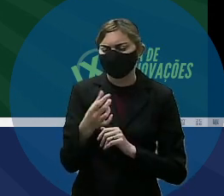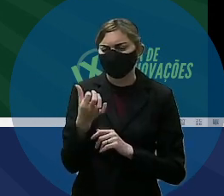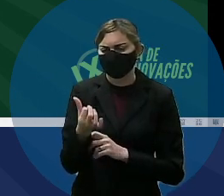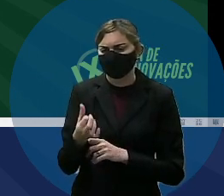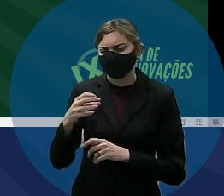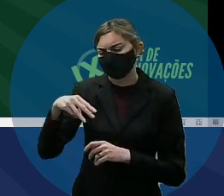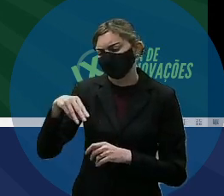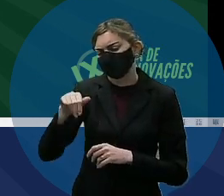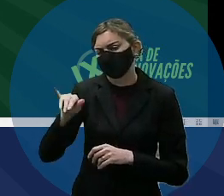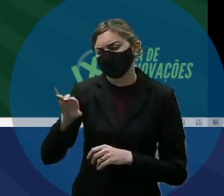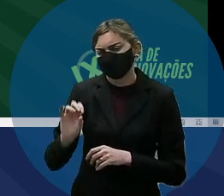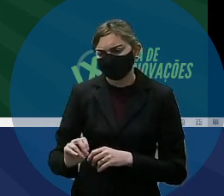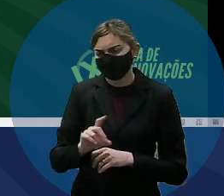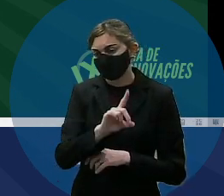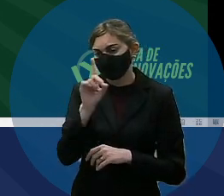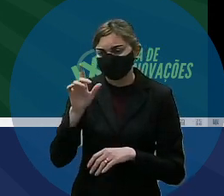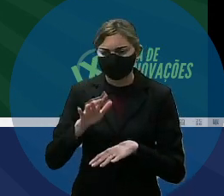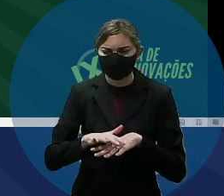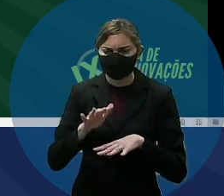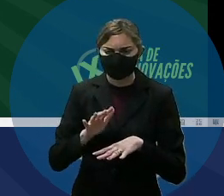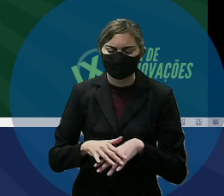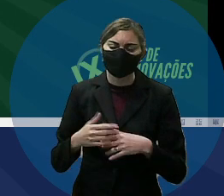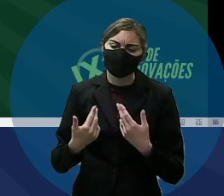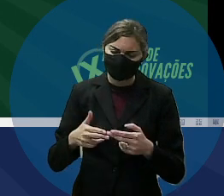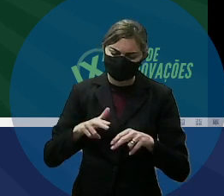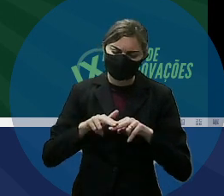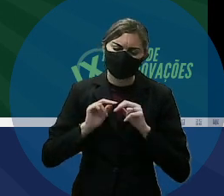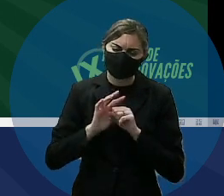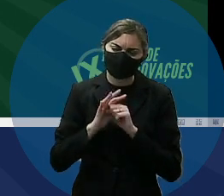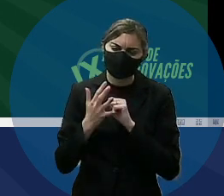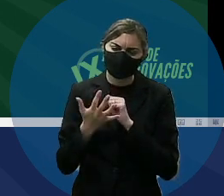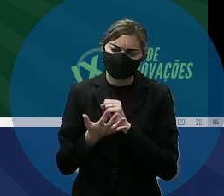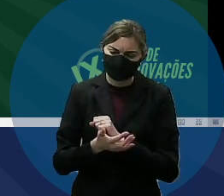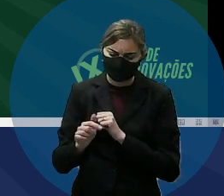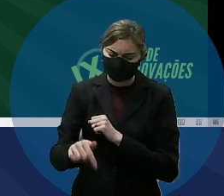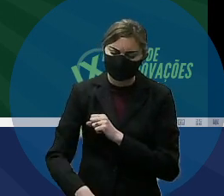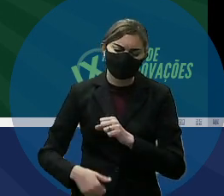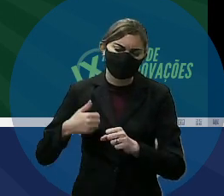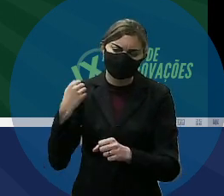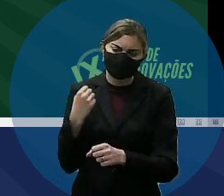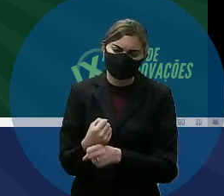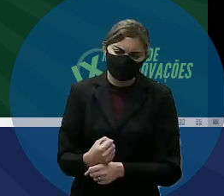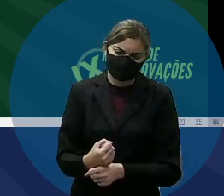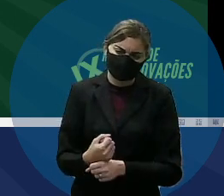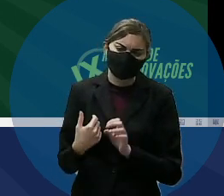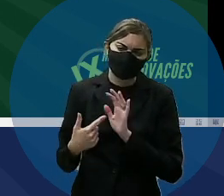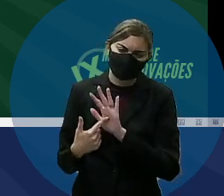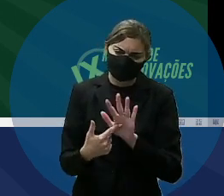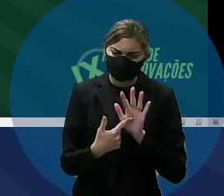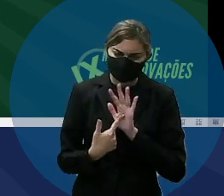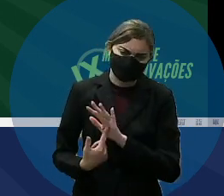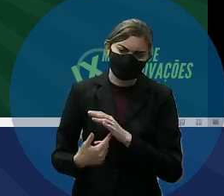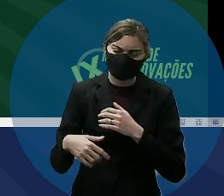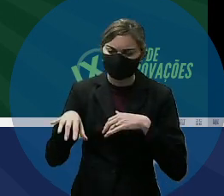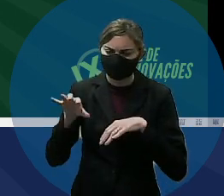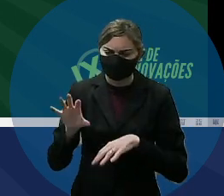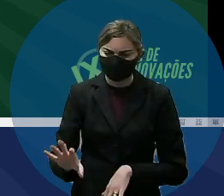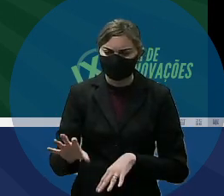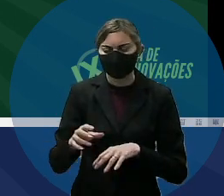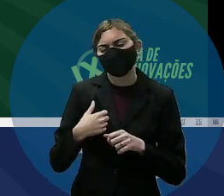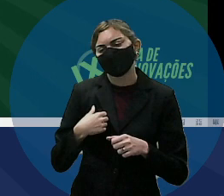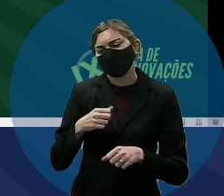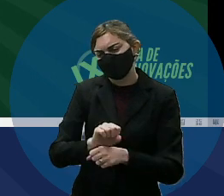né, no dia da matemática. Por conta da pandemia esse ano, acho que nós estávamos em aula remota e tivemos que adiar ela um